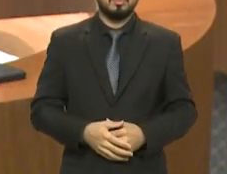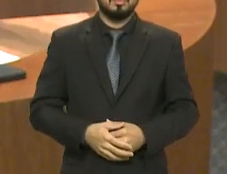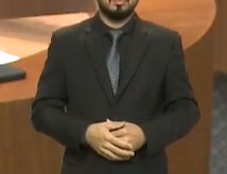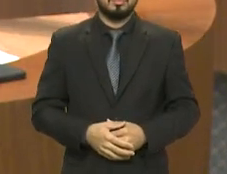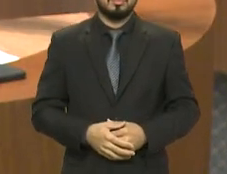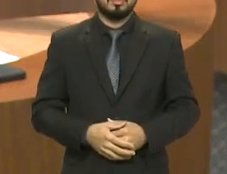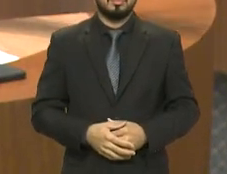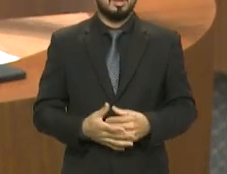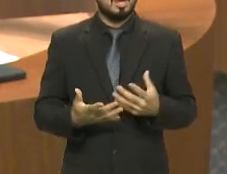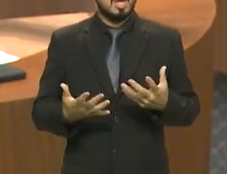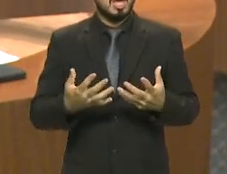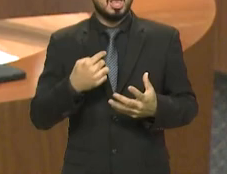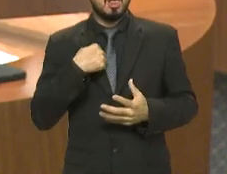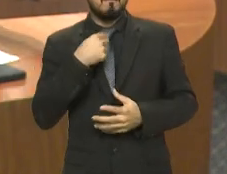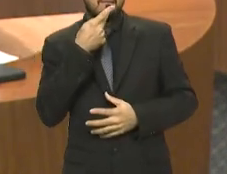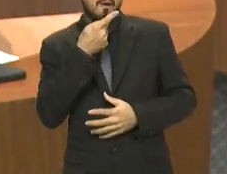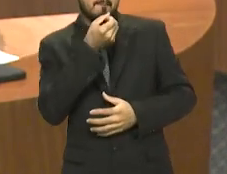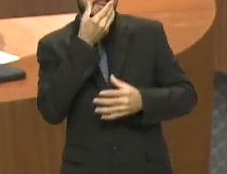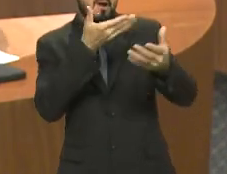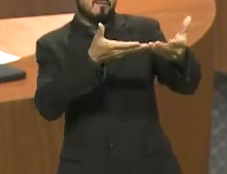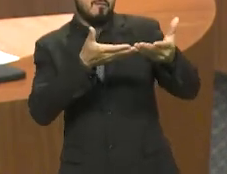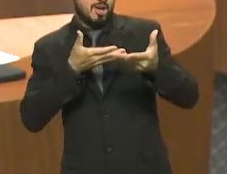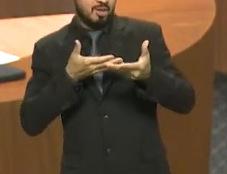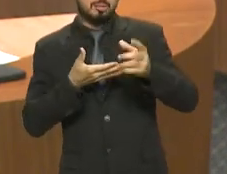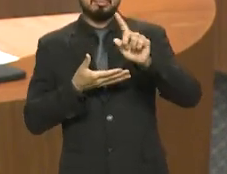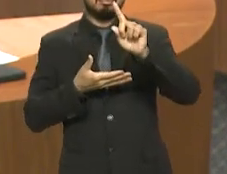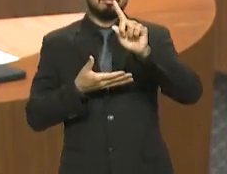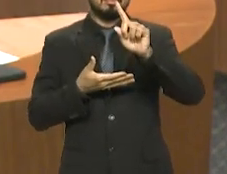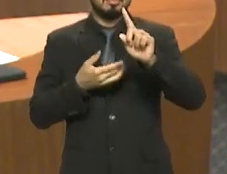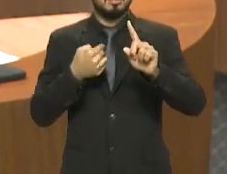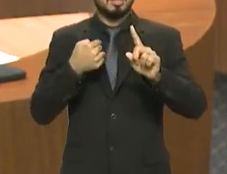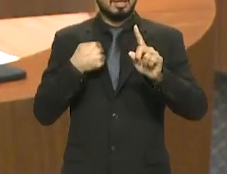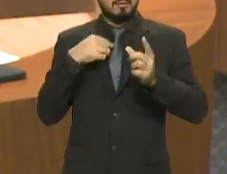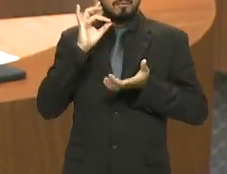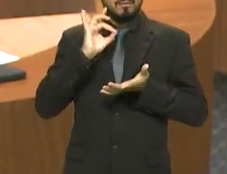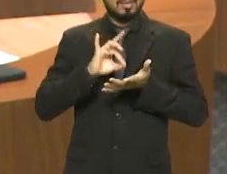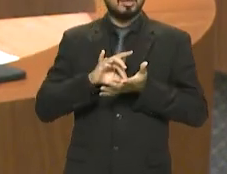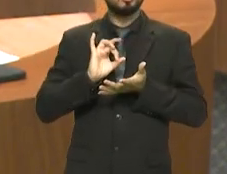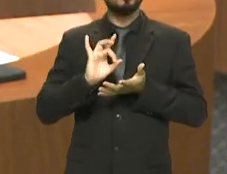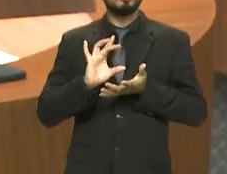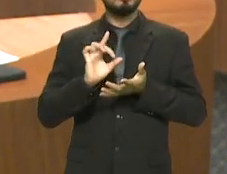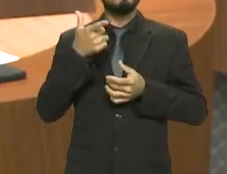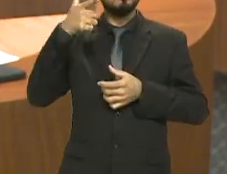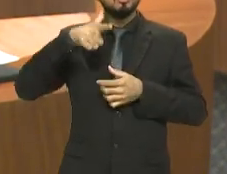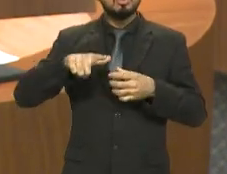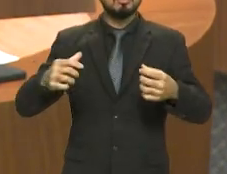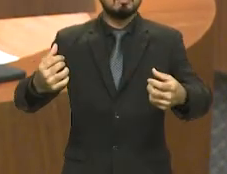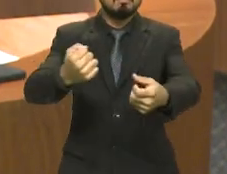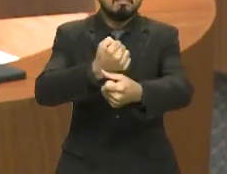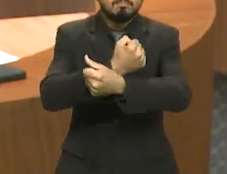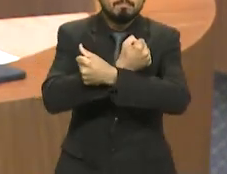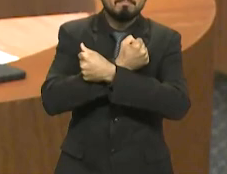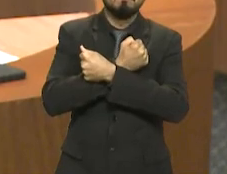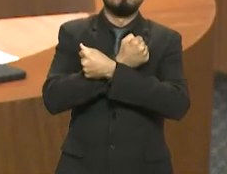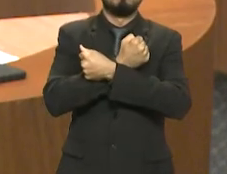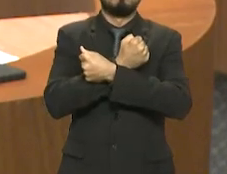E aí não posso dar boas-vindas, tenho que dar acolhimento e agradecê-lo por